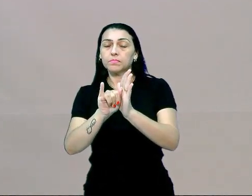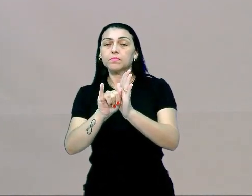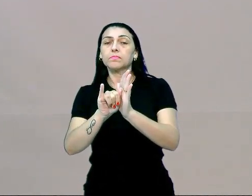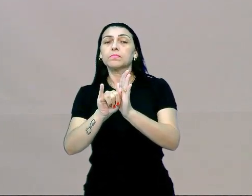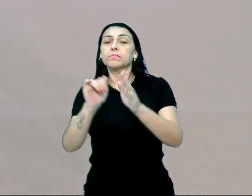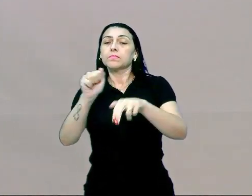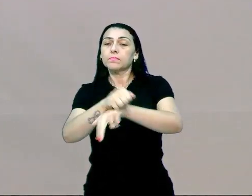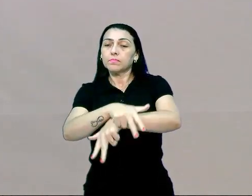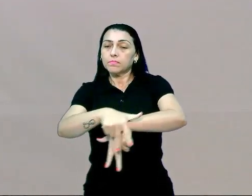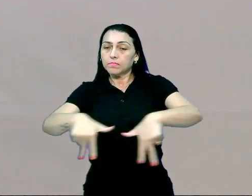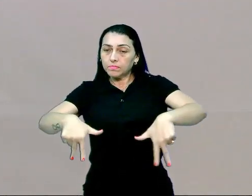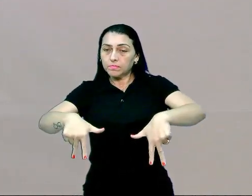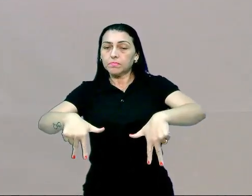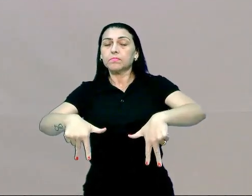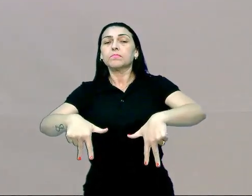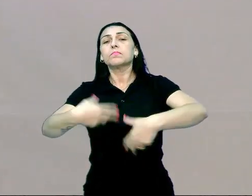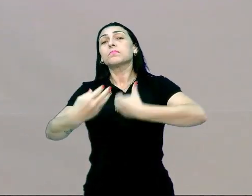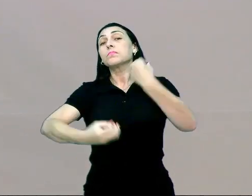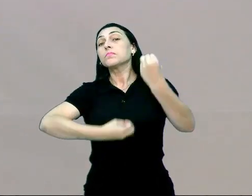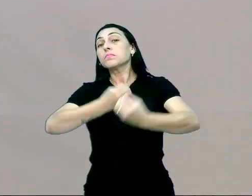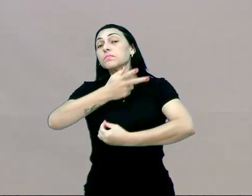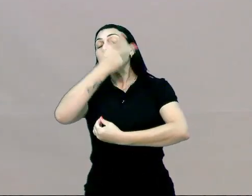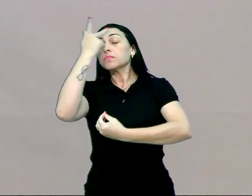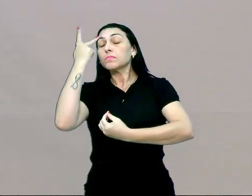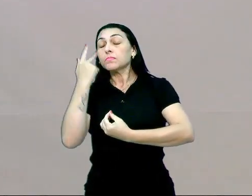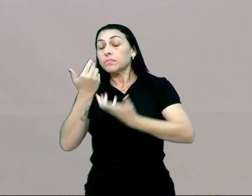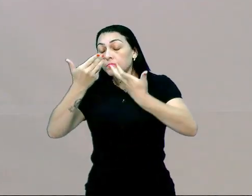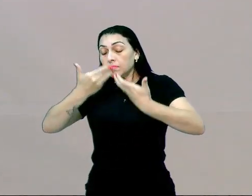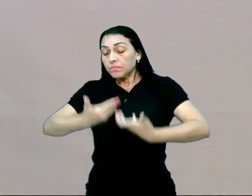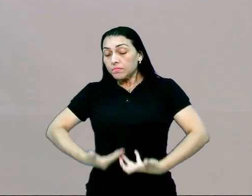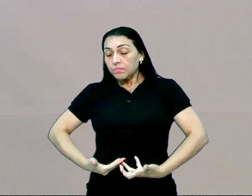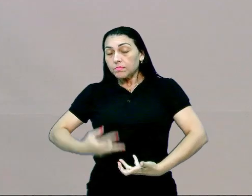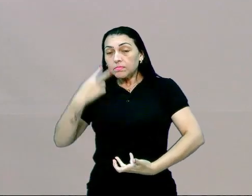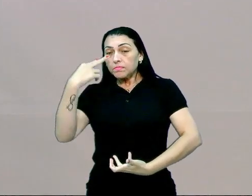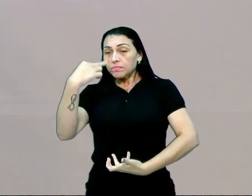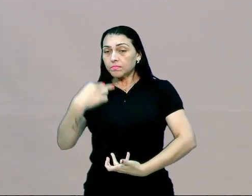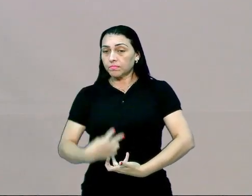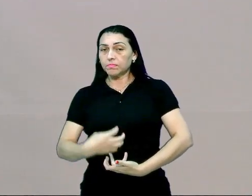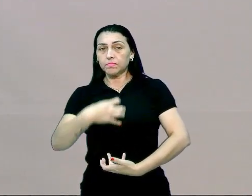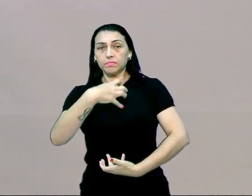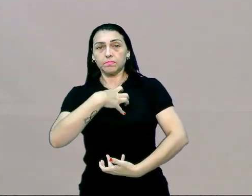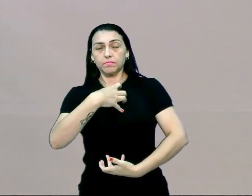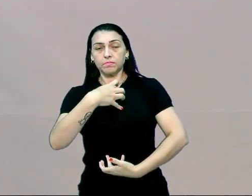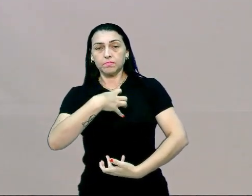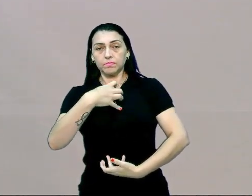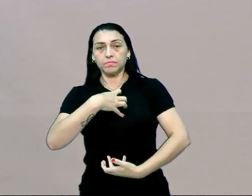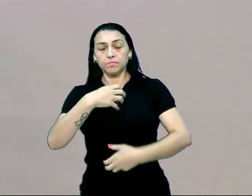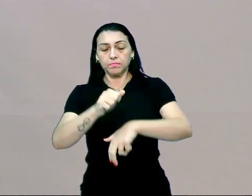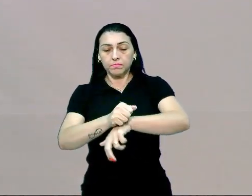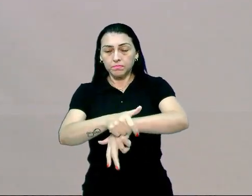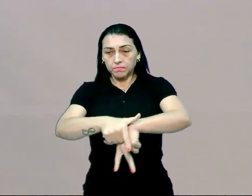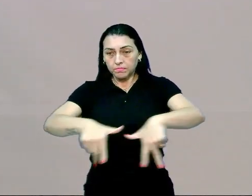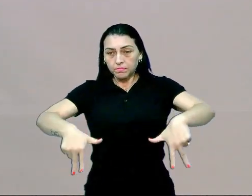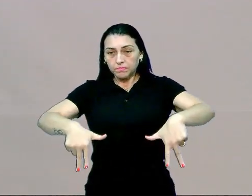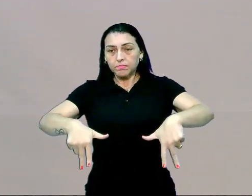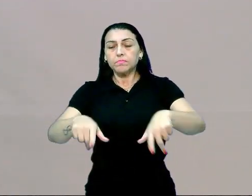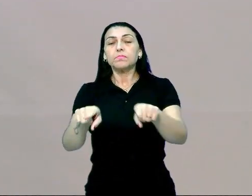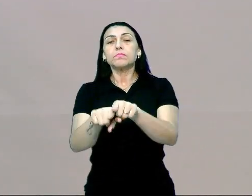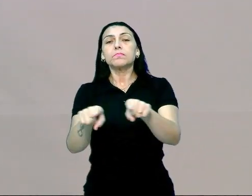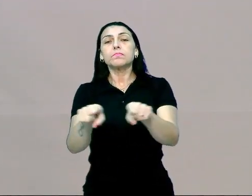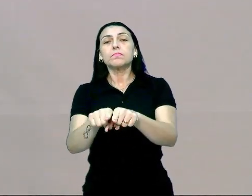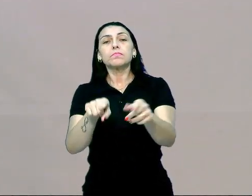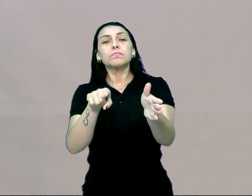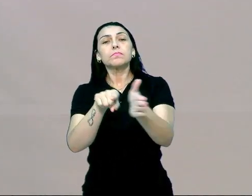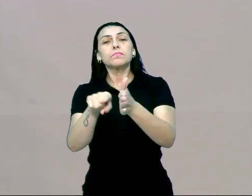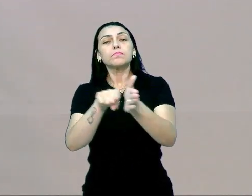de gênero, ou seja, como que a pessoa ela se sente diante do gênero e ainda as